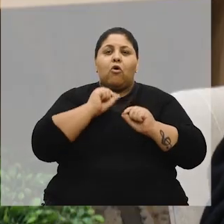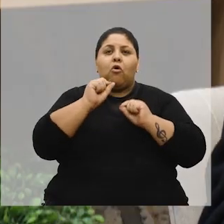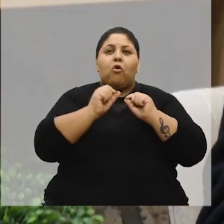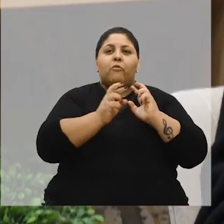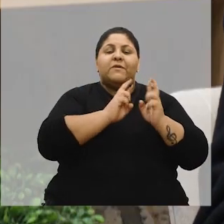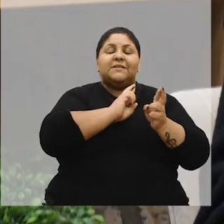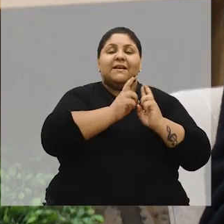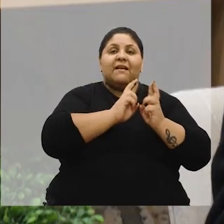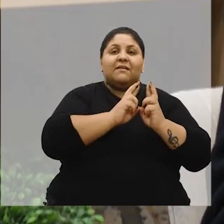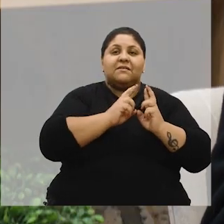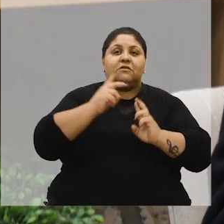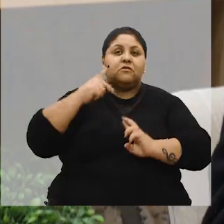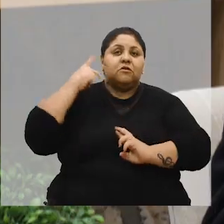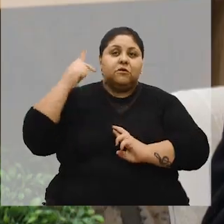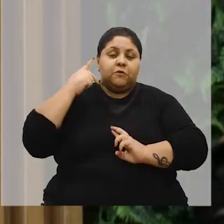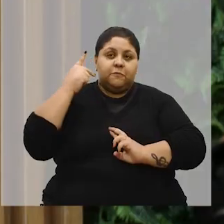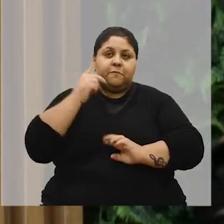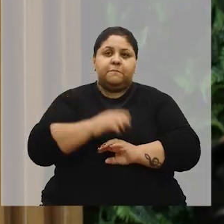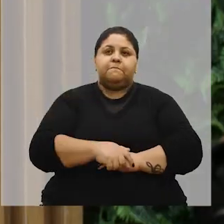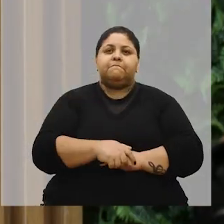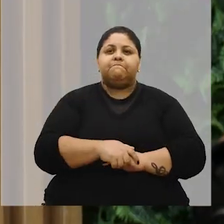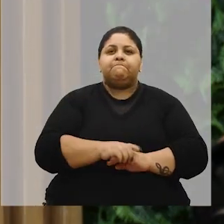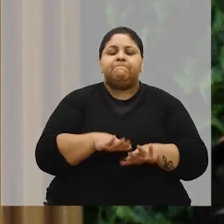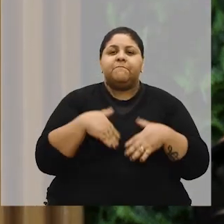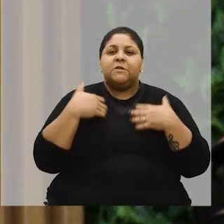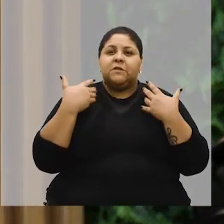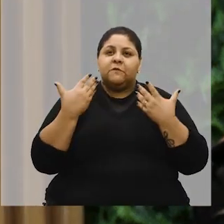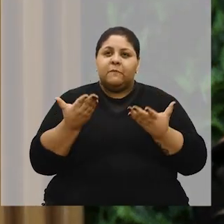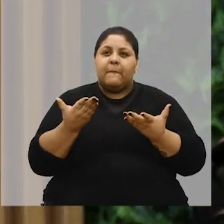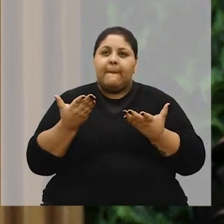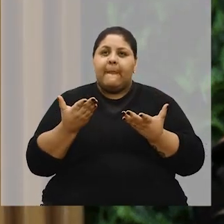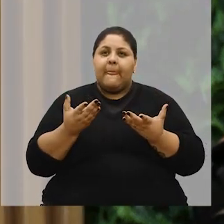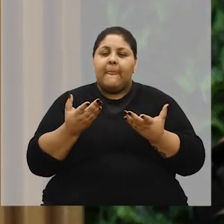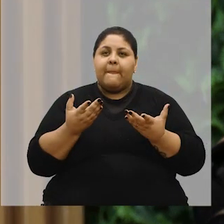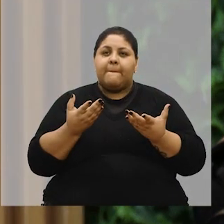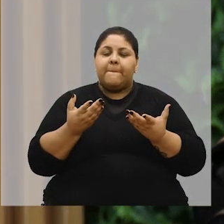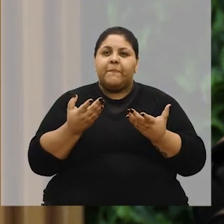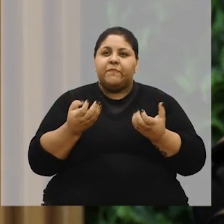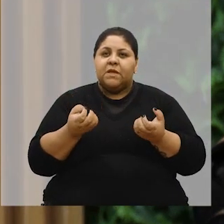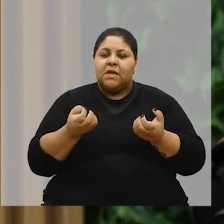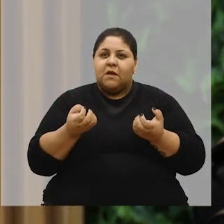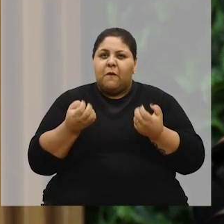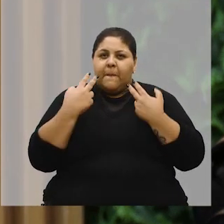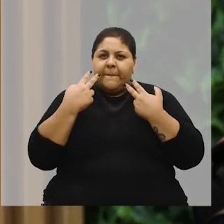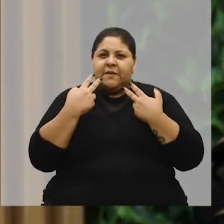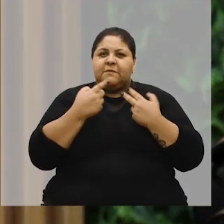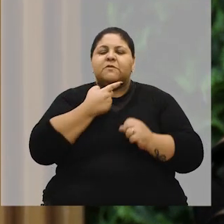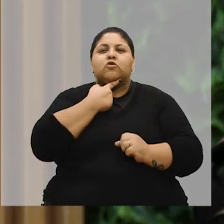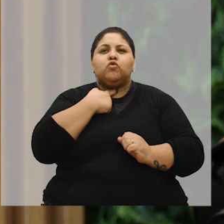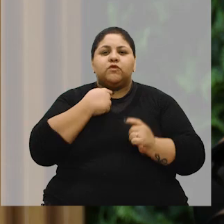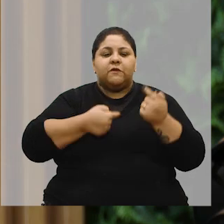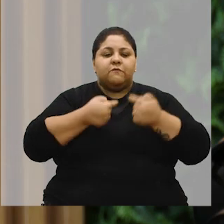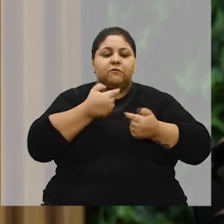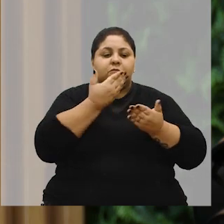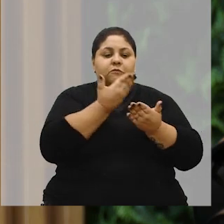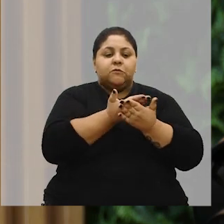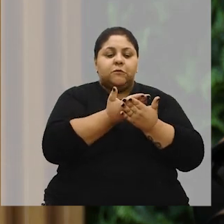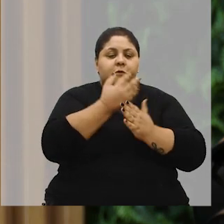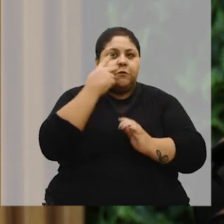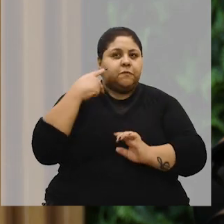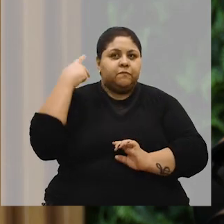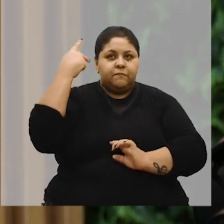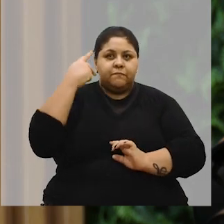com a política e com o pleito também? Então, eu percebi que eu gostava de debater e de estudar a